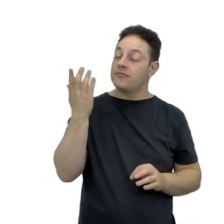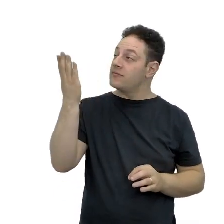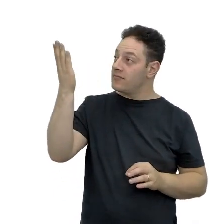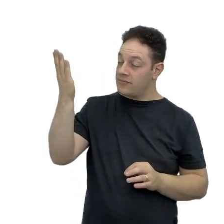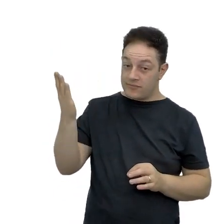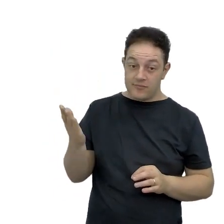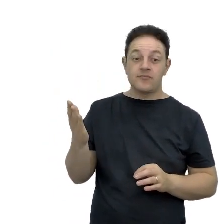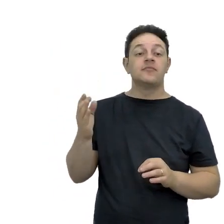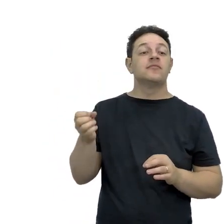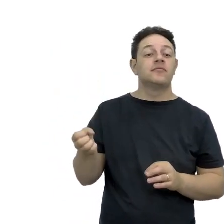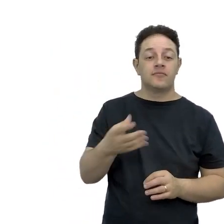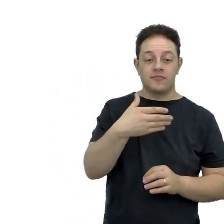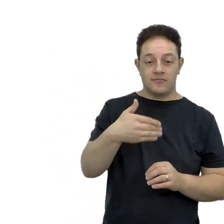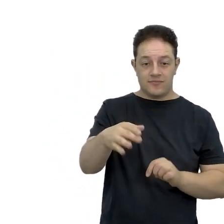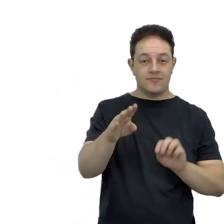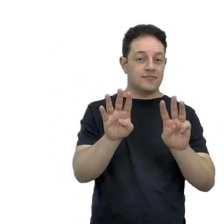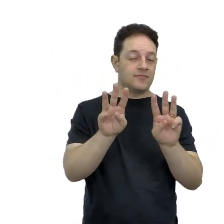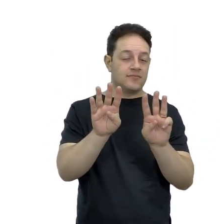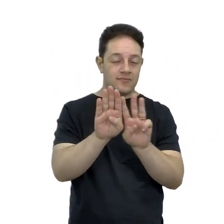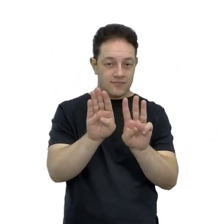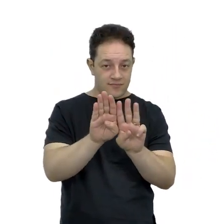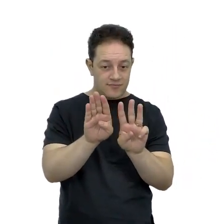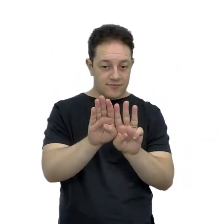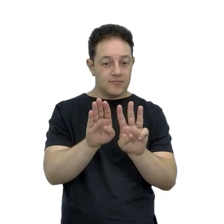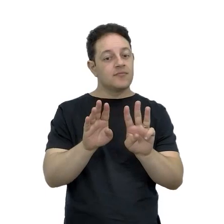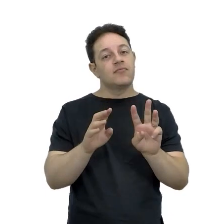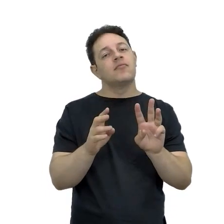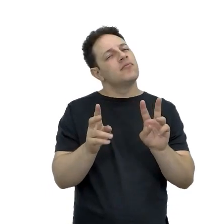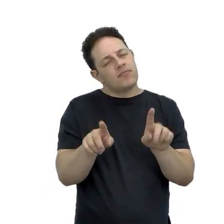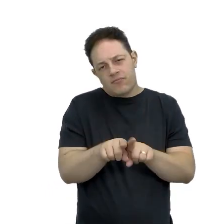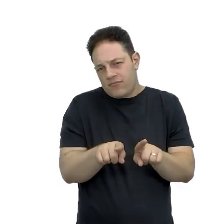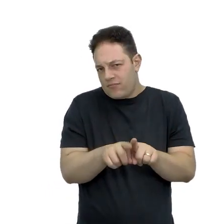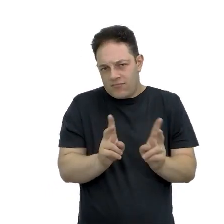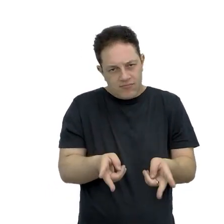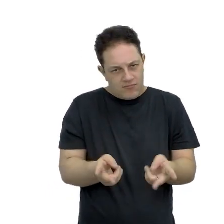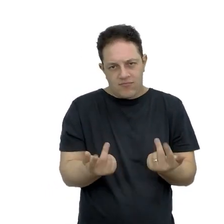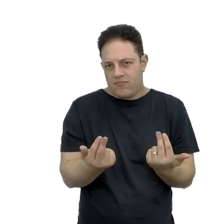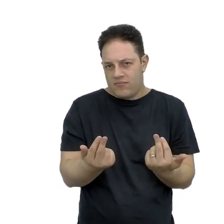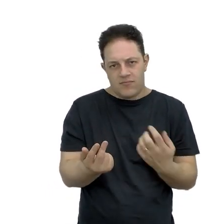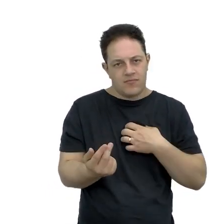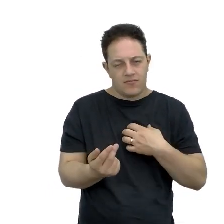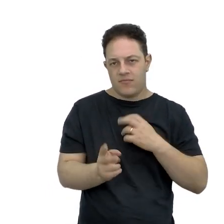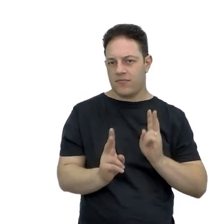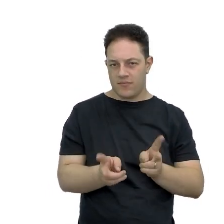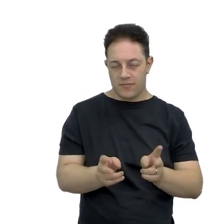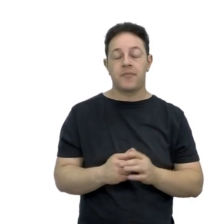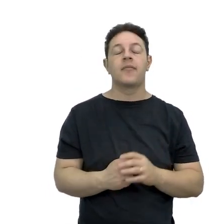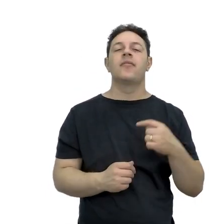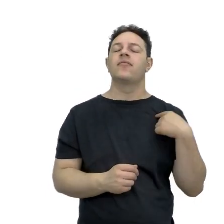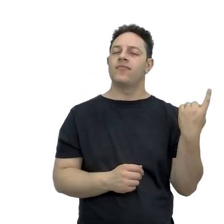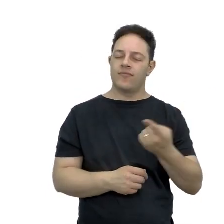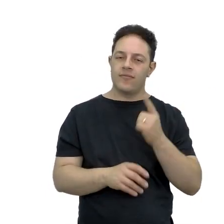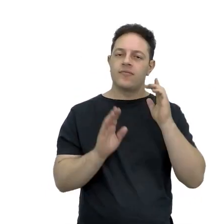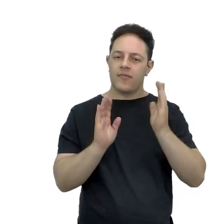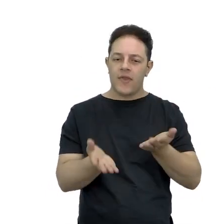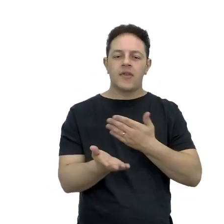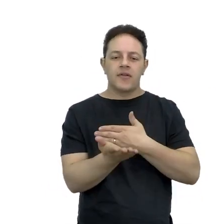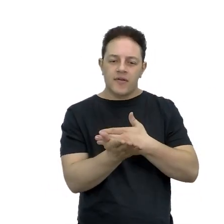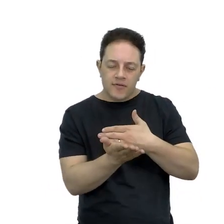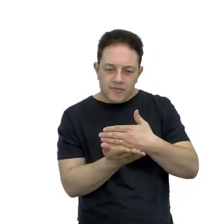novo bimestre, não está sendo diferente, né? Então, nós já